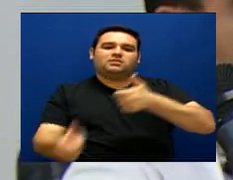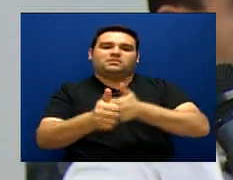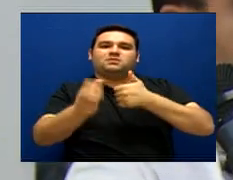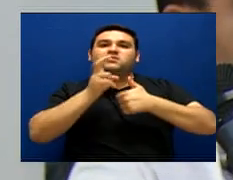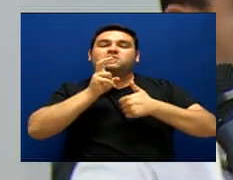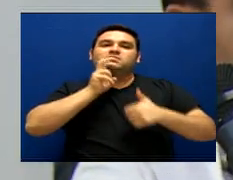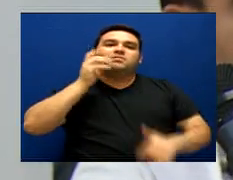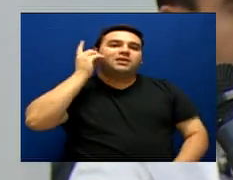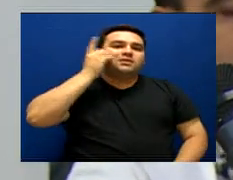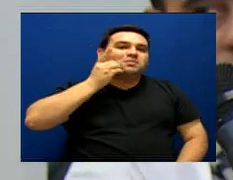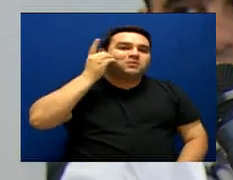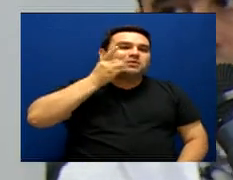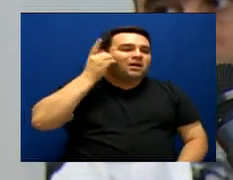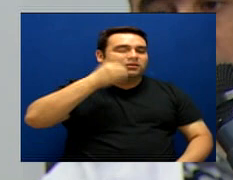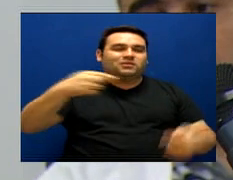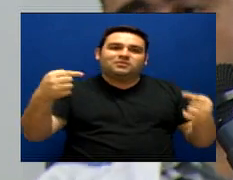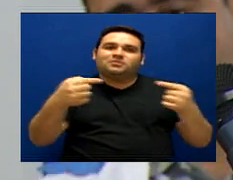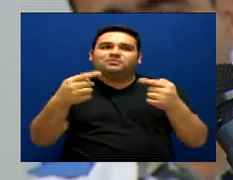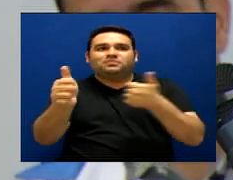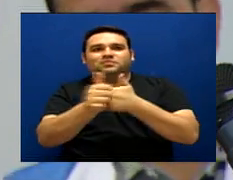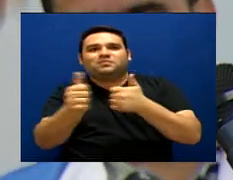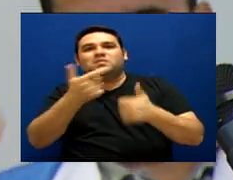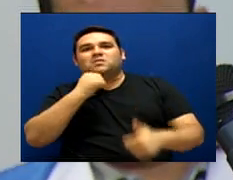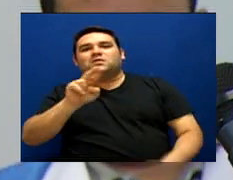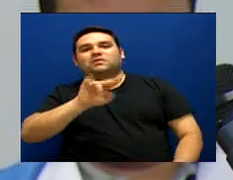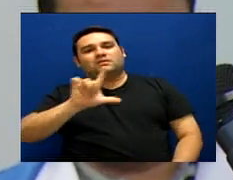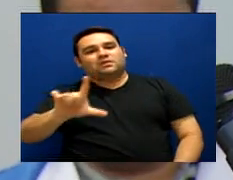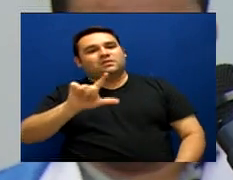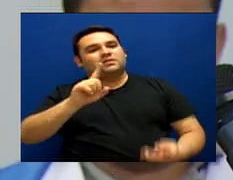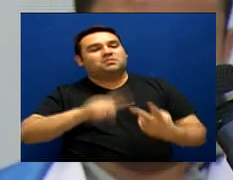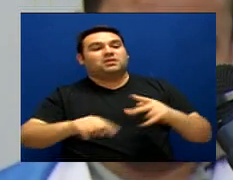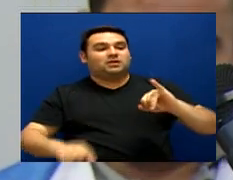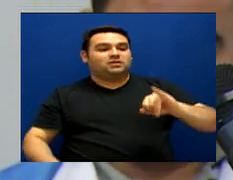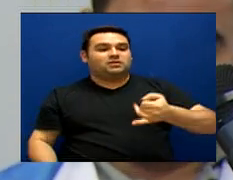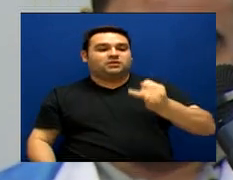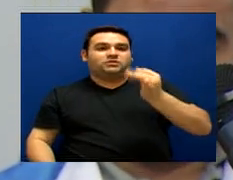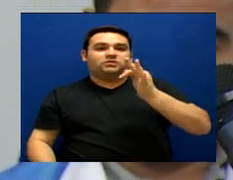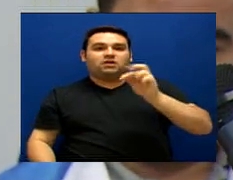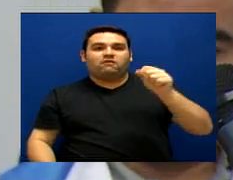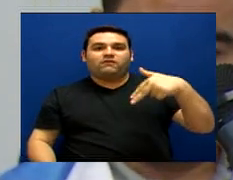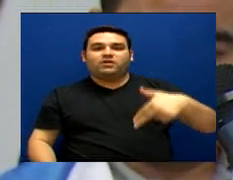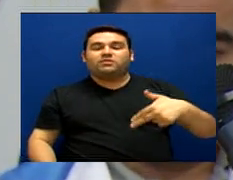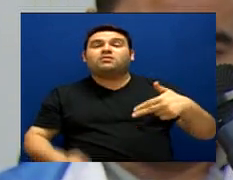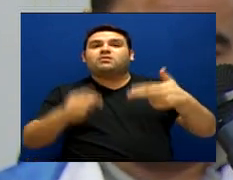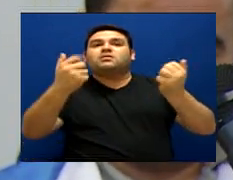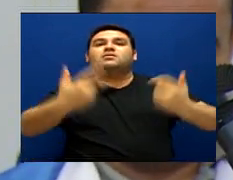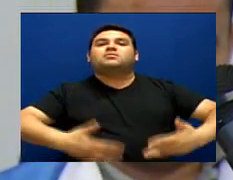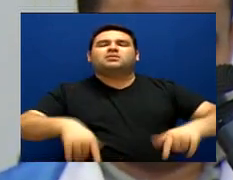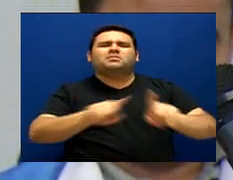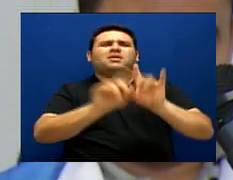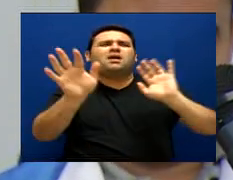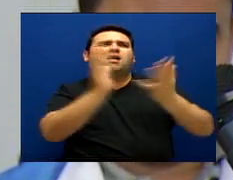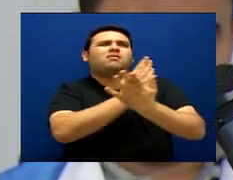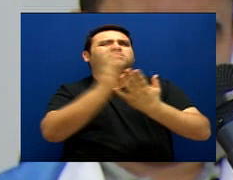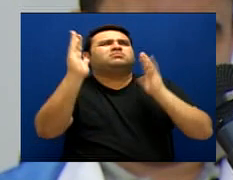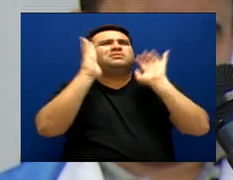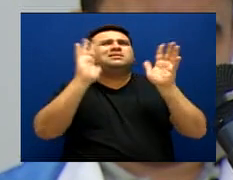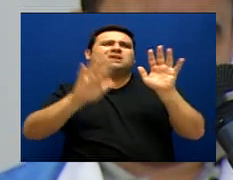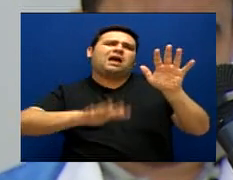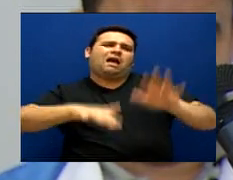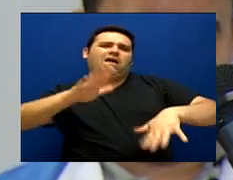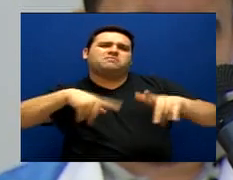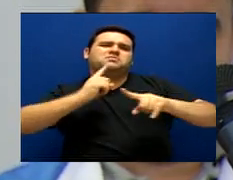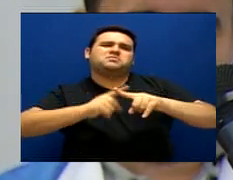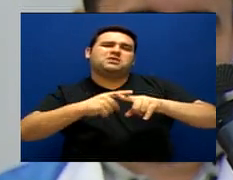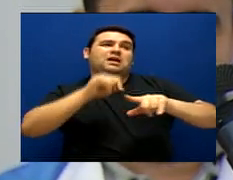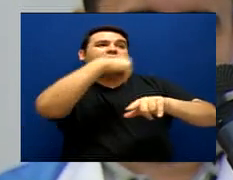os deputados da região, Vitor Lipe, Jefferson de Campos, votaram a favor. E aí tem gente que pode até pensar, às vezes, por